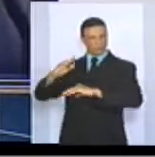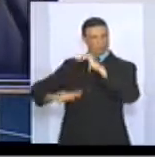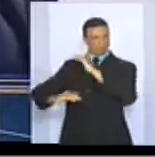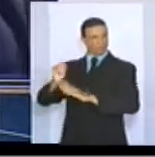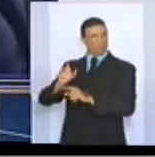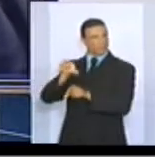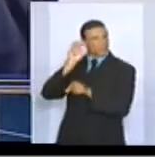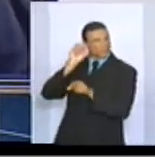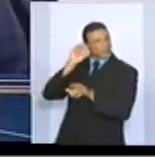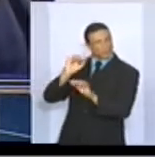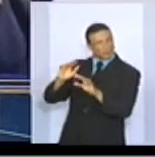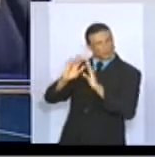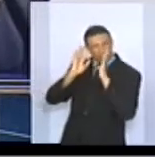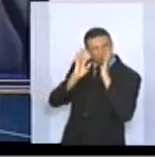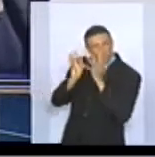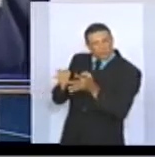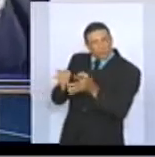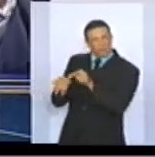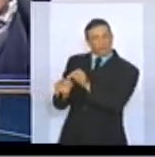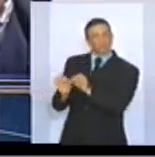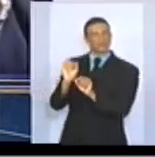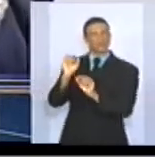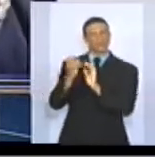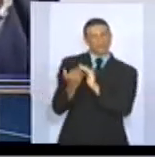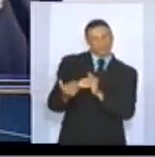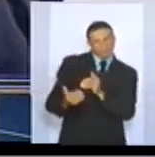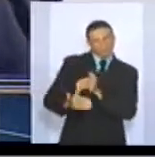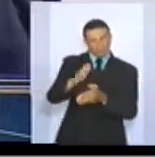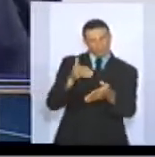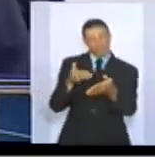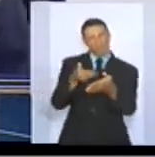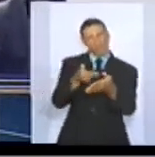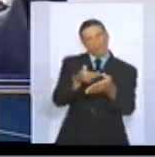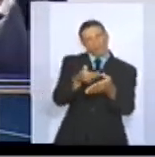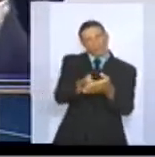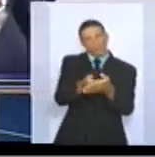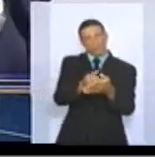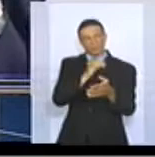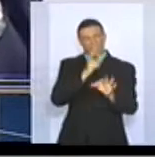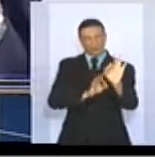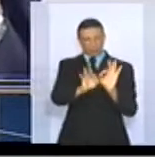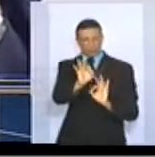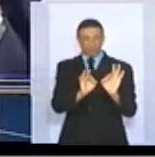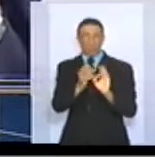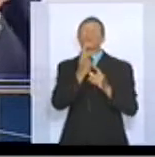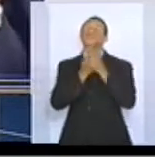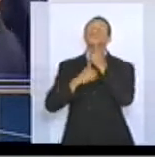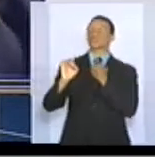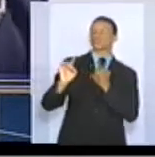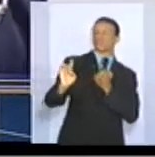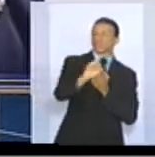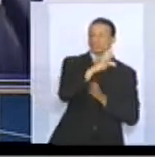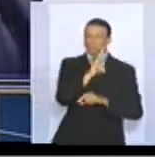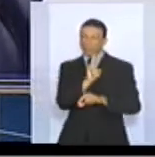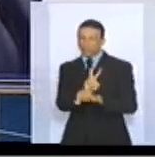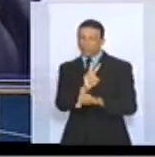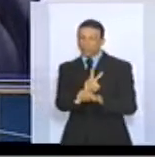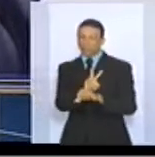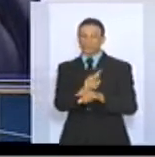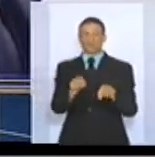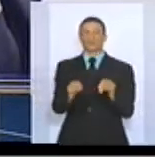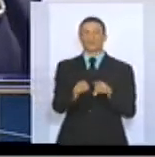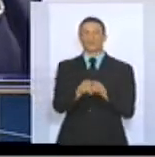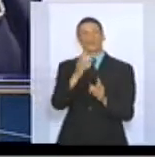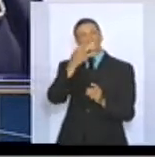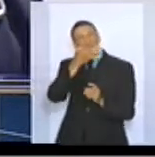judiciais sejam o quanto possível mais aproximadas das expectativas populares, notadamente naquelas